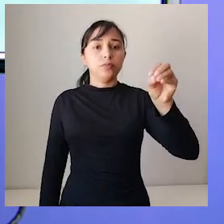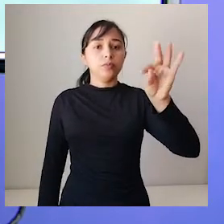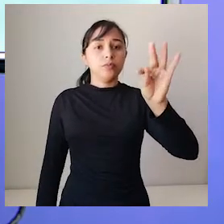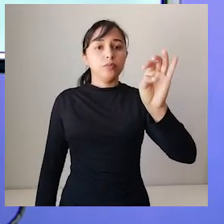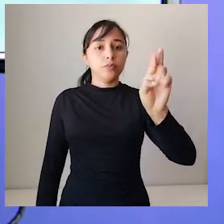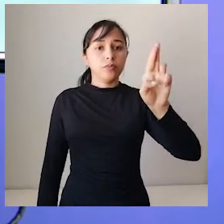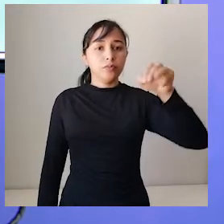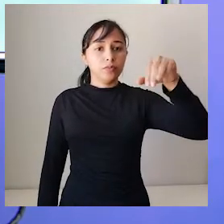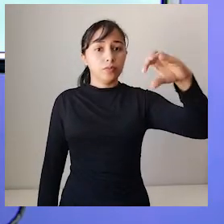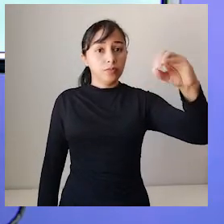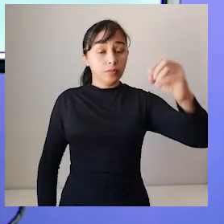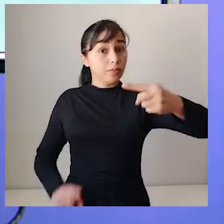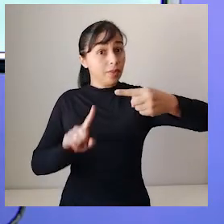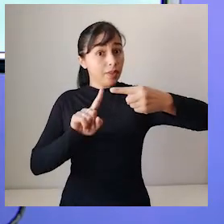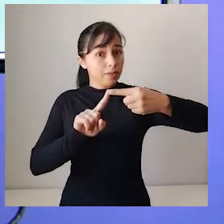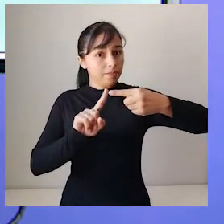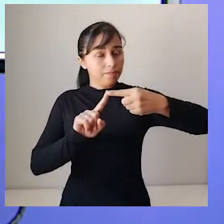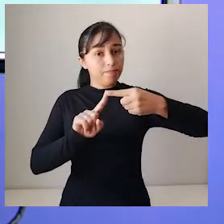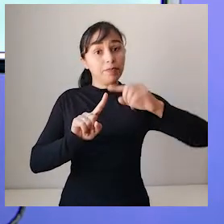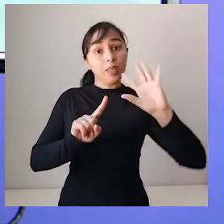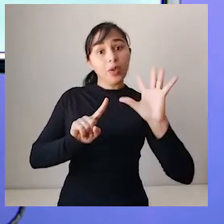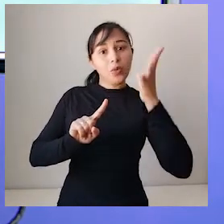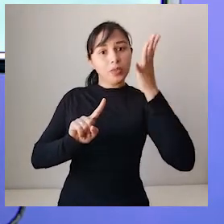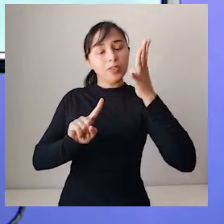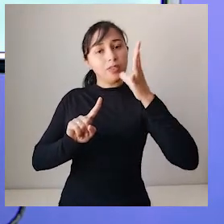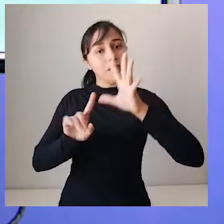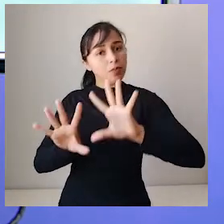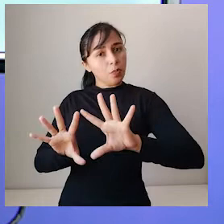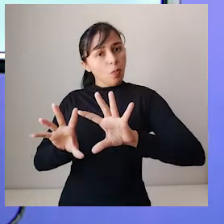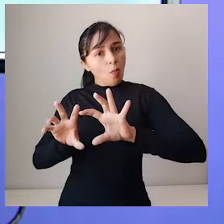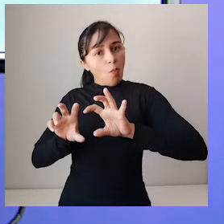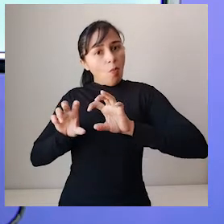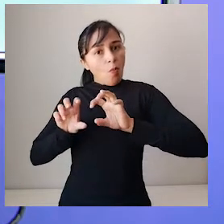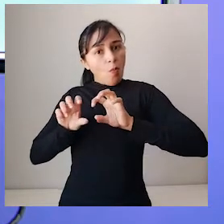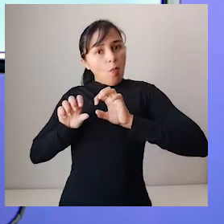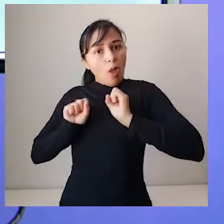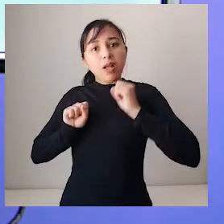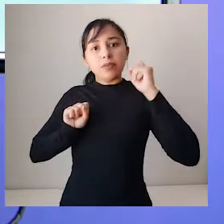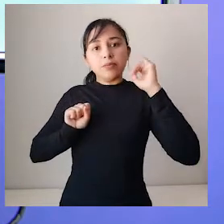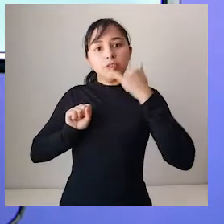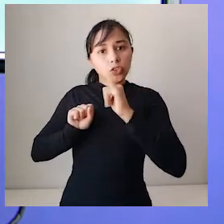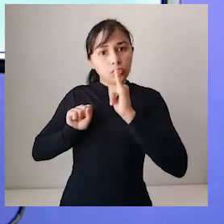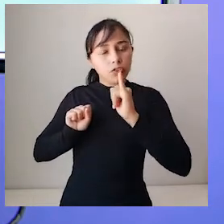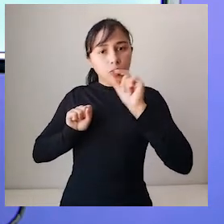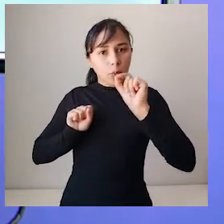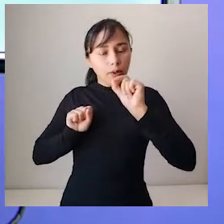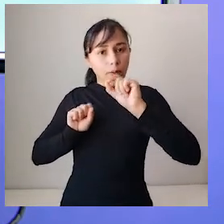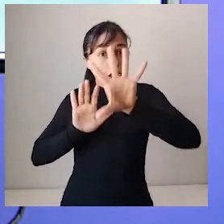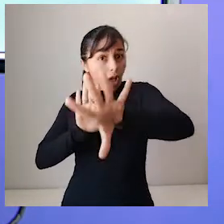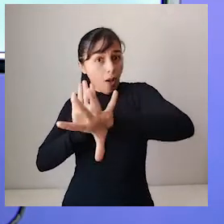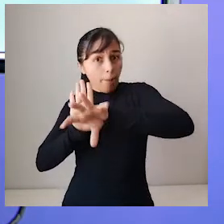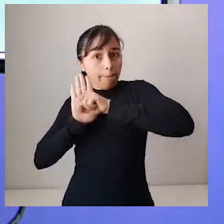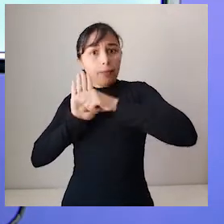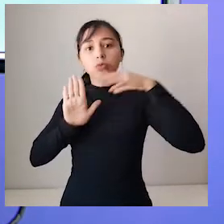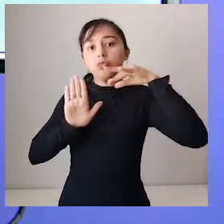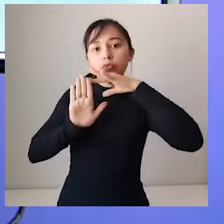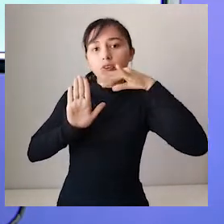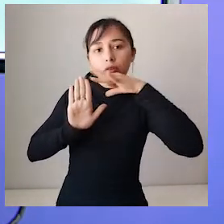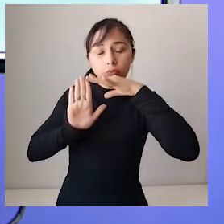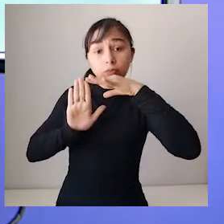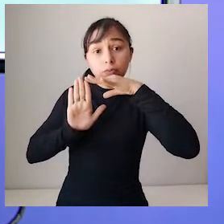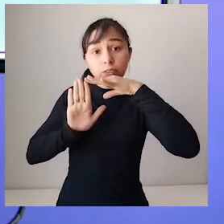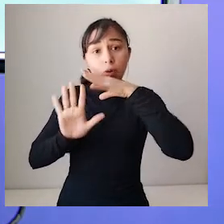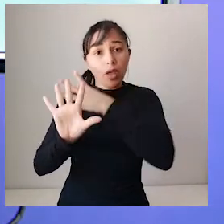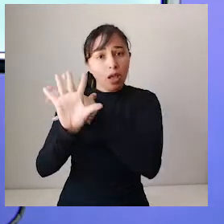No processo endotérmico, há ganho de energia. Então, há um ganho de calor, né? Fica